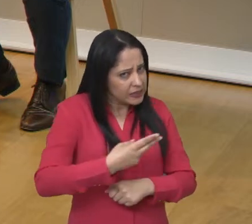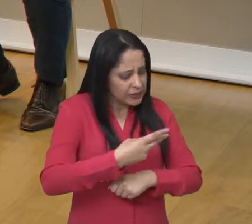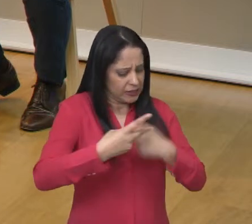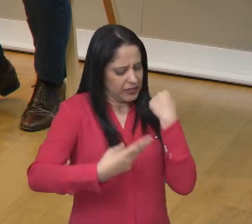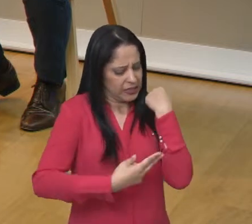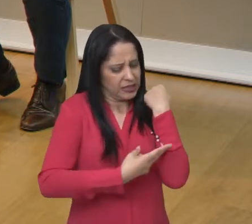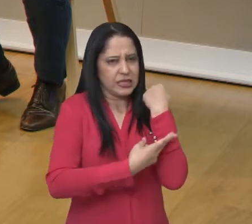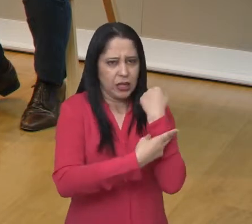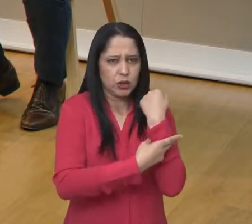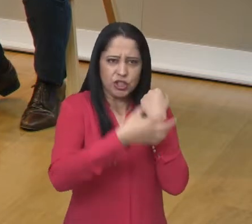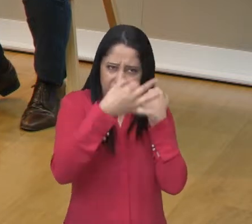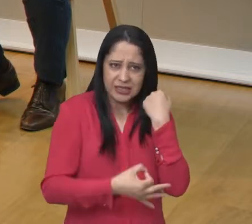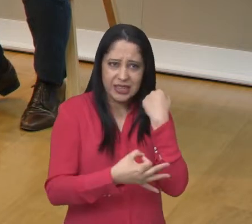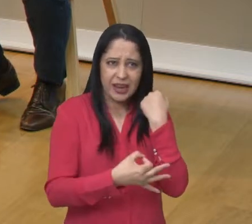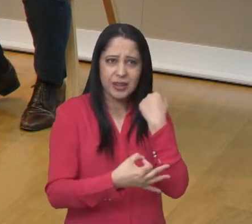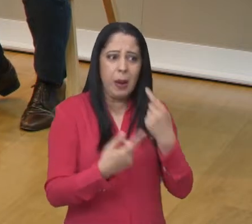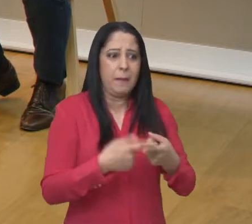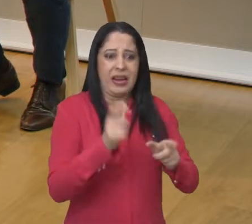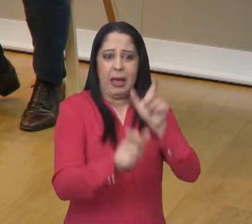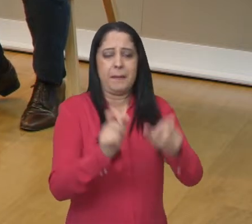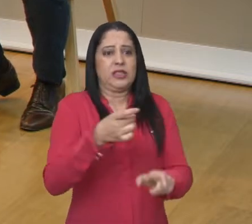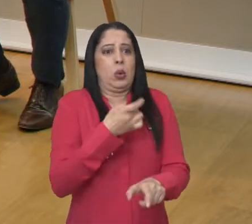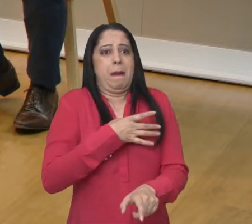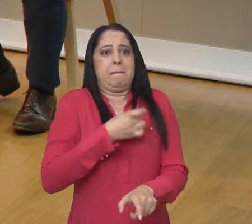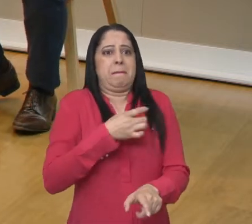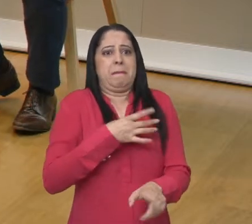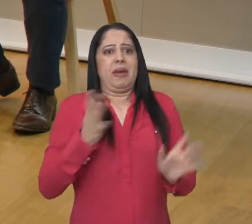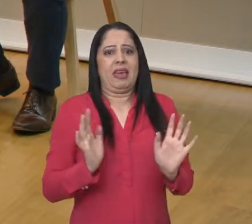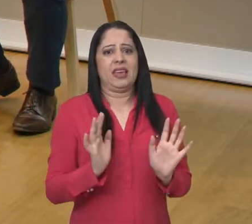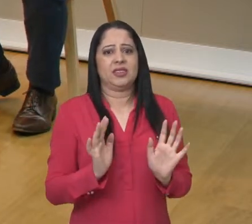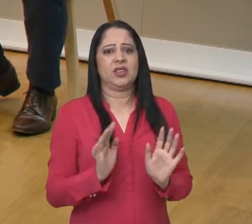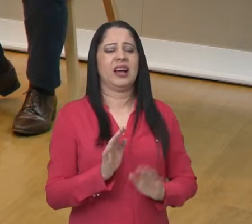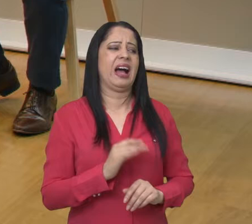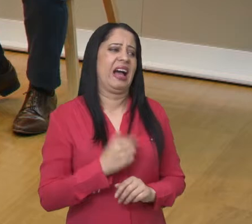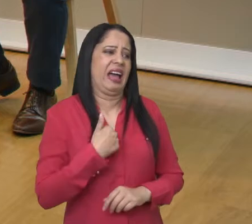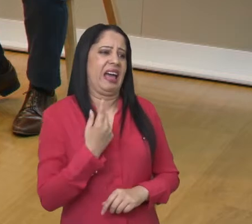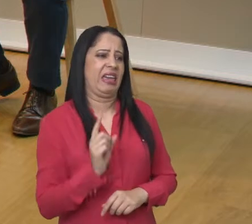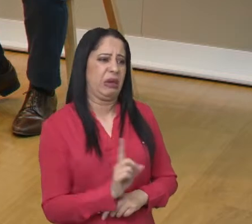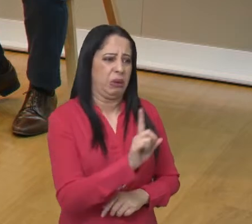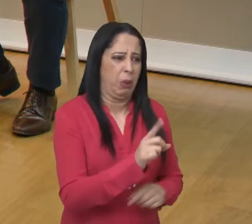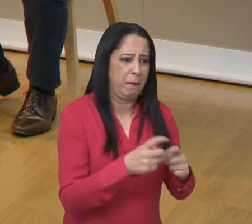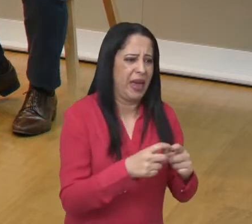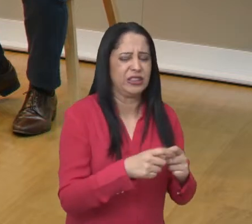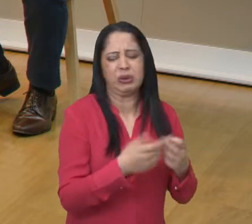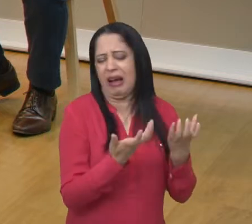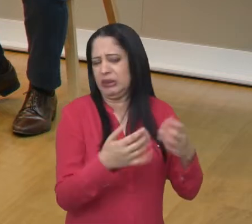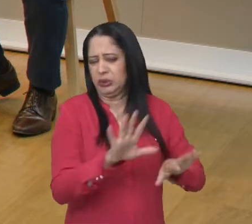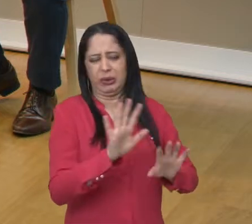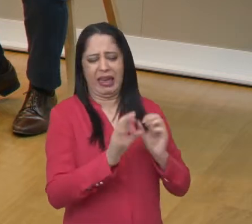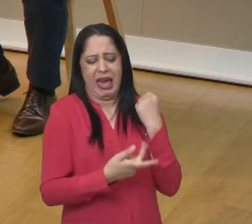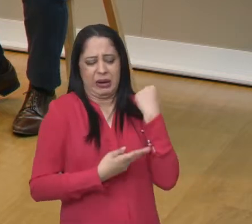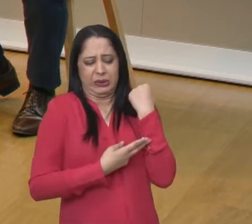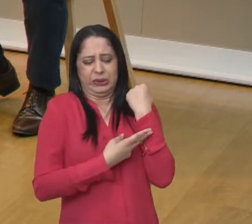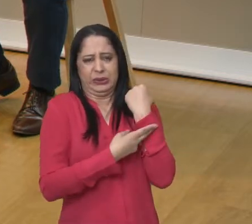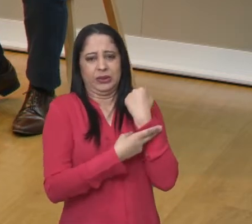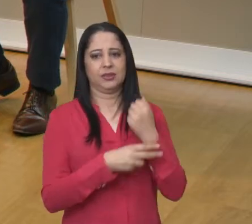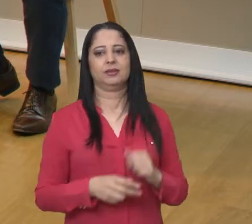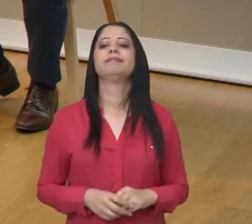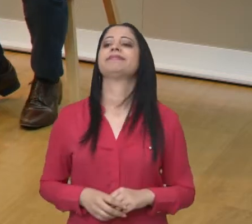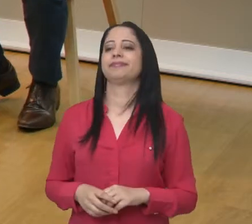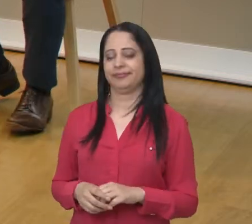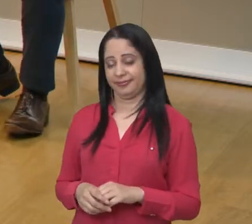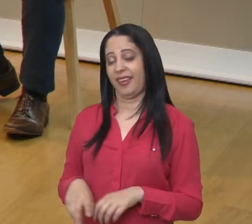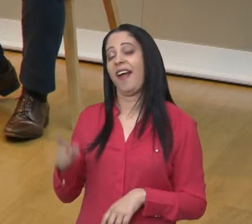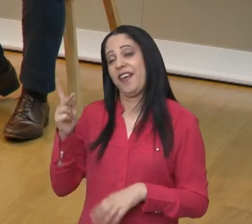eu acho que esse é o maior medo de todas as pessoas que de repente está aí com um sintoma e fala assim, eu não vou procurar não porque eu não quero operar minha